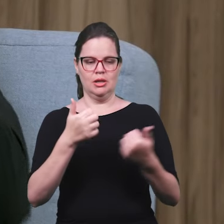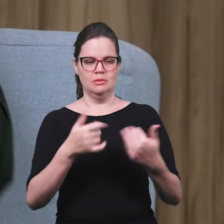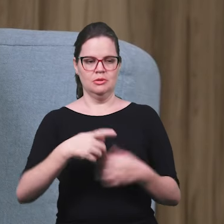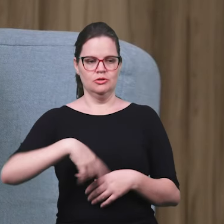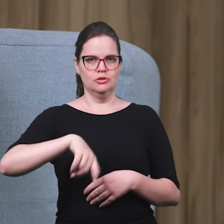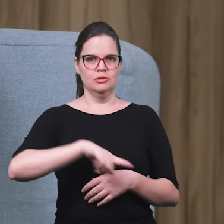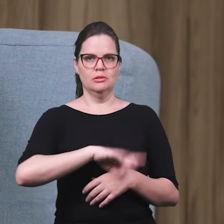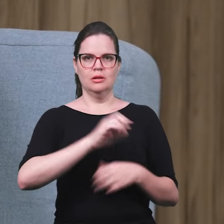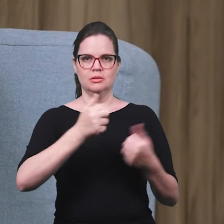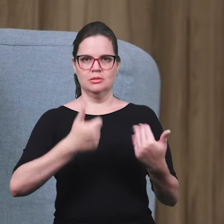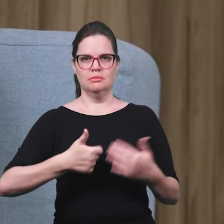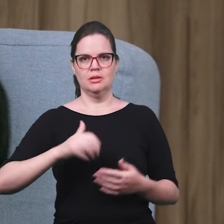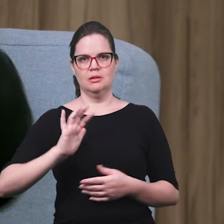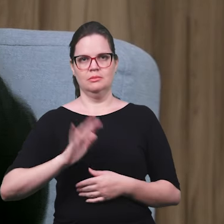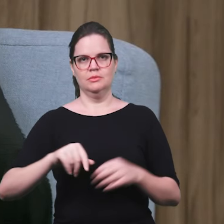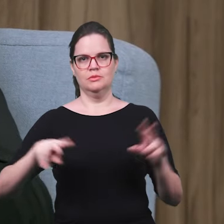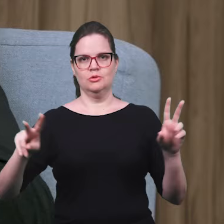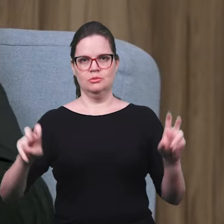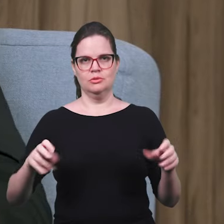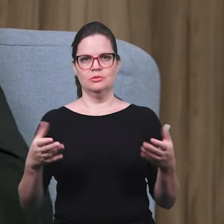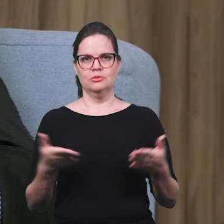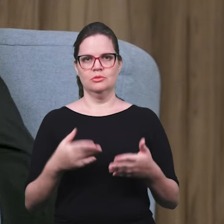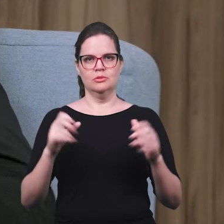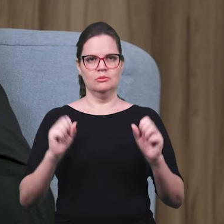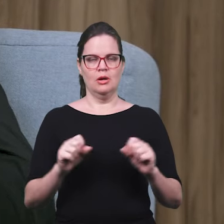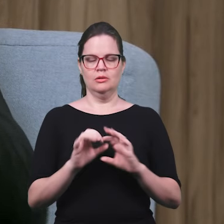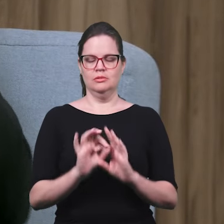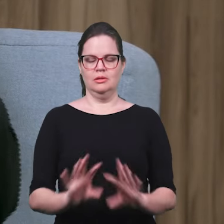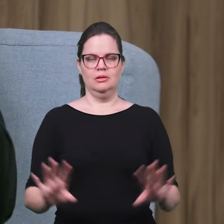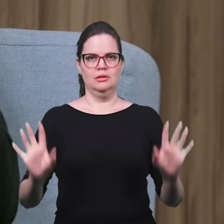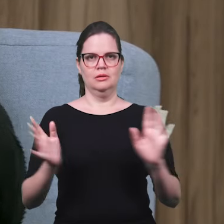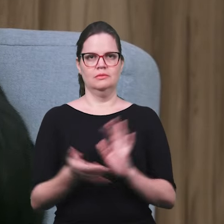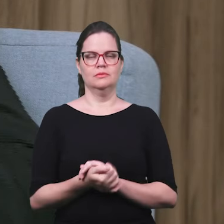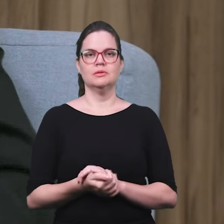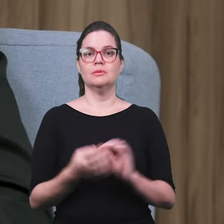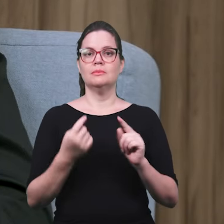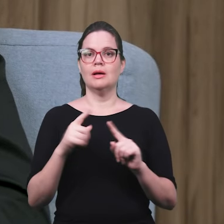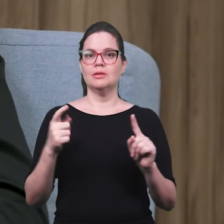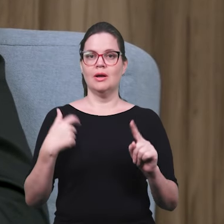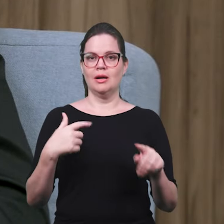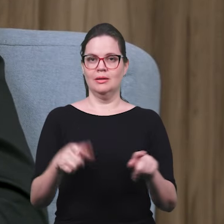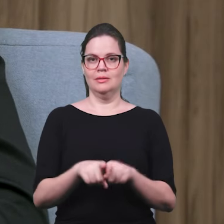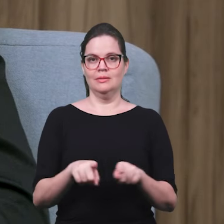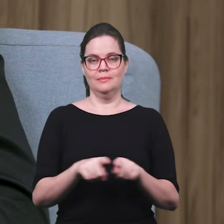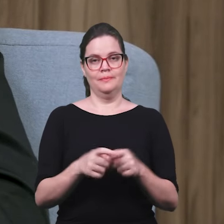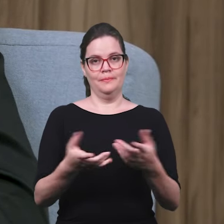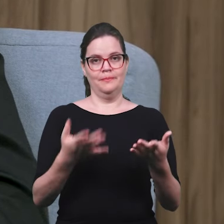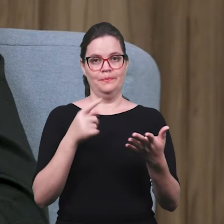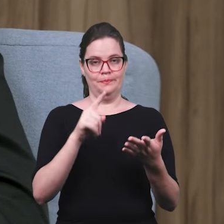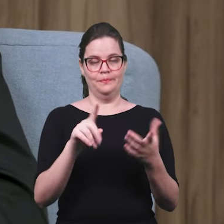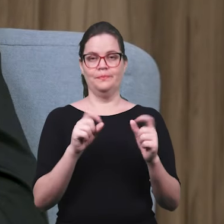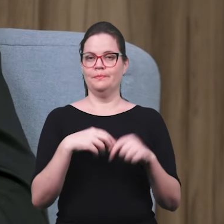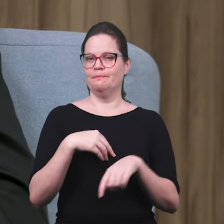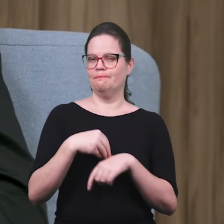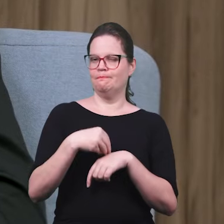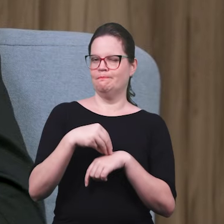já falei, do que nós já falamos aqui, dentro do assunto de hoje aqui também, fica à vontade. Mas eu queria que você já deixasse